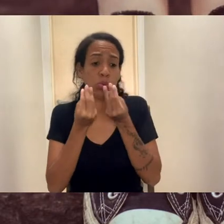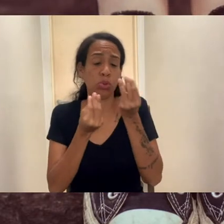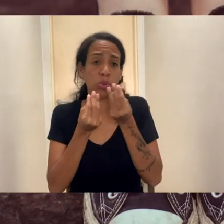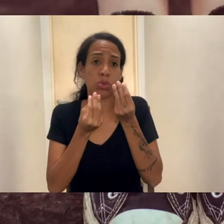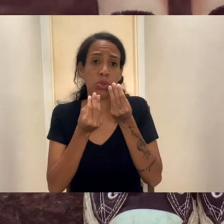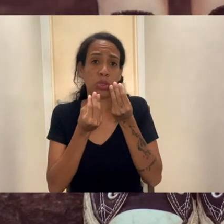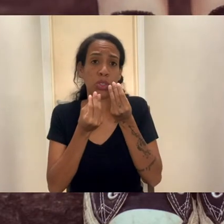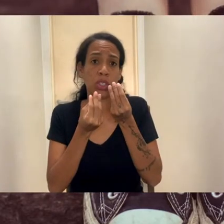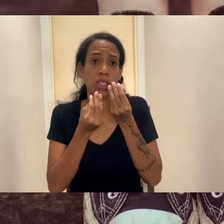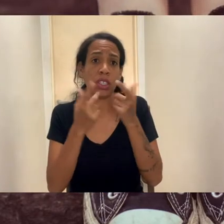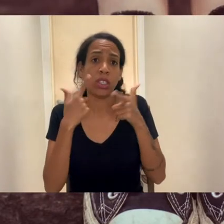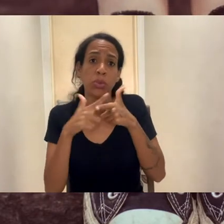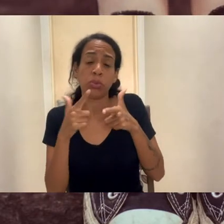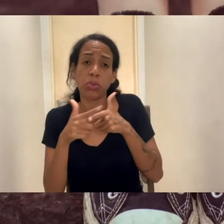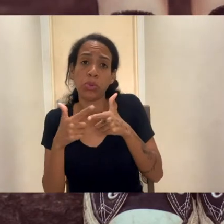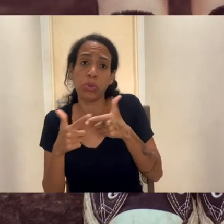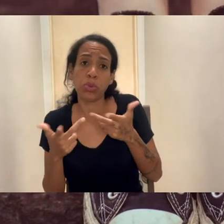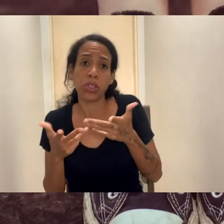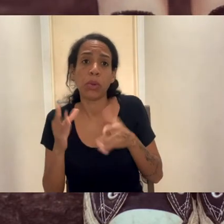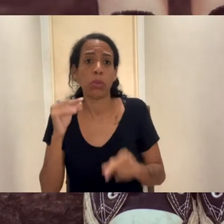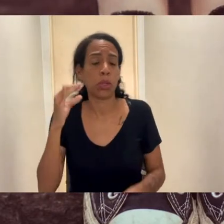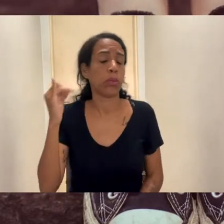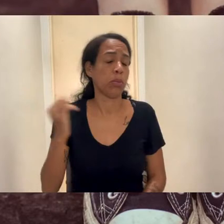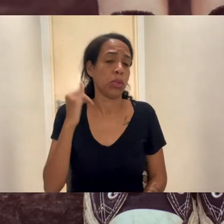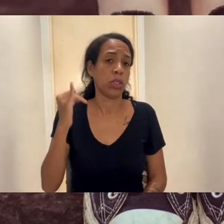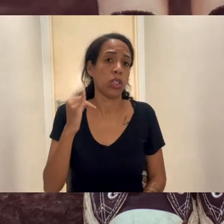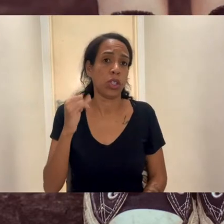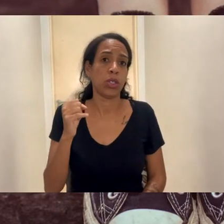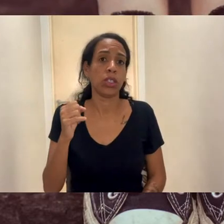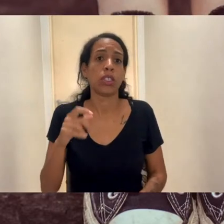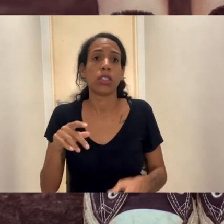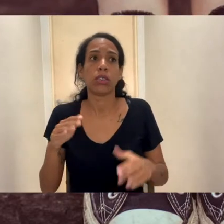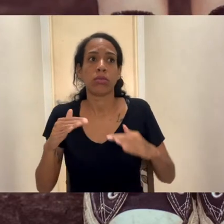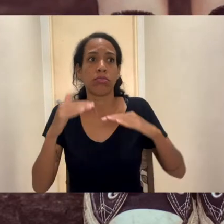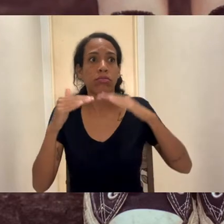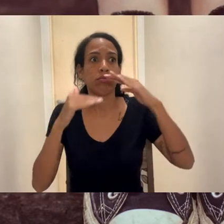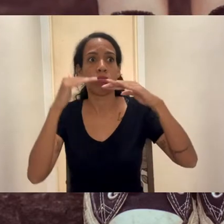em rivalidade, né? E é muito importante que a gente construa